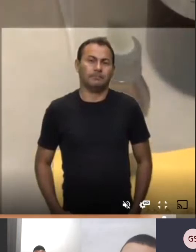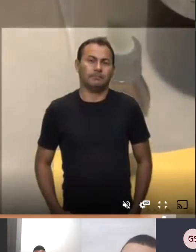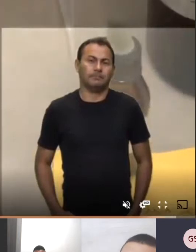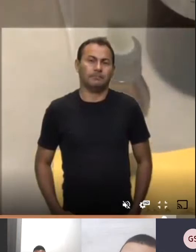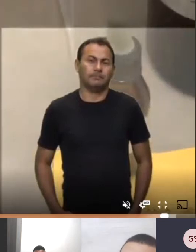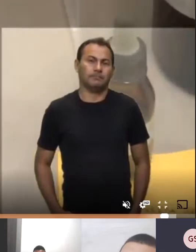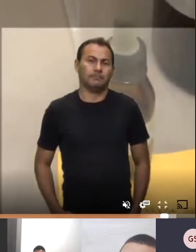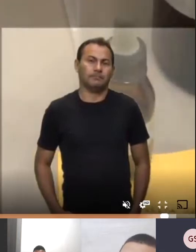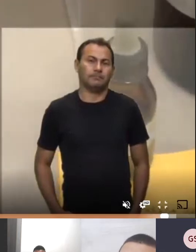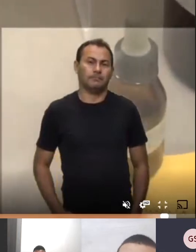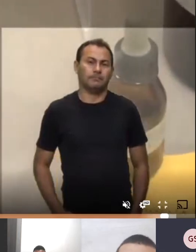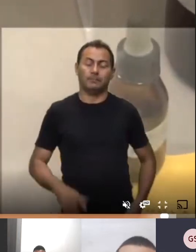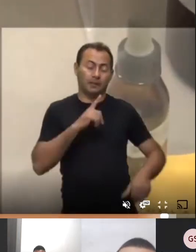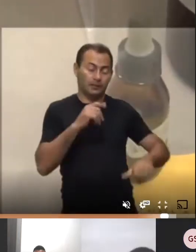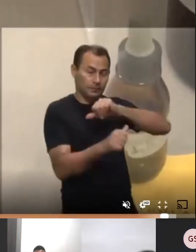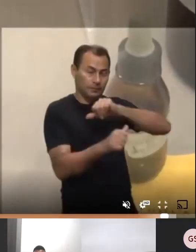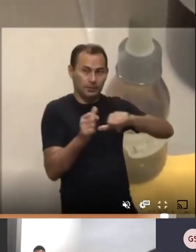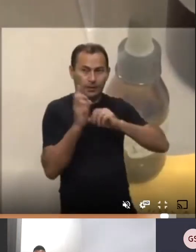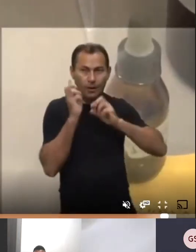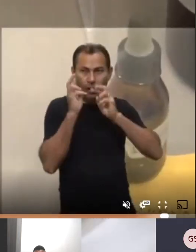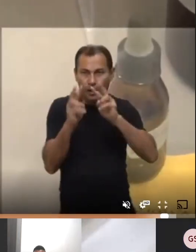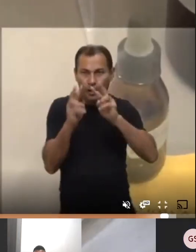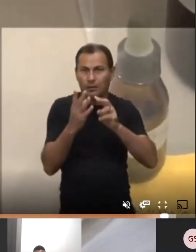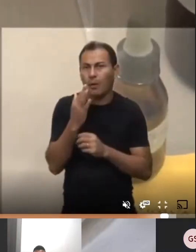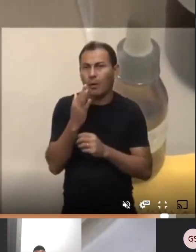Primeiro a gente viu com a água.